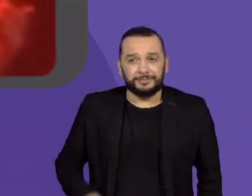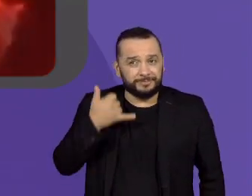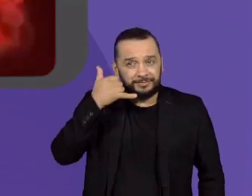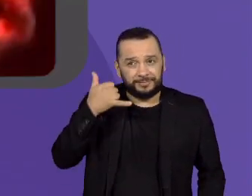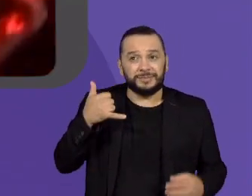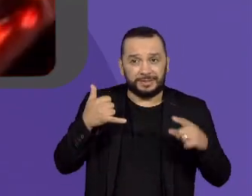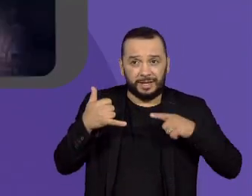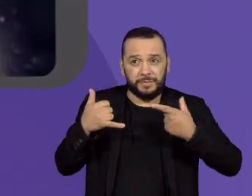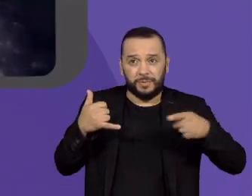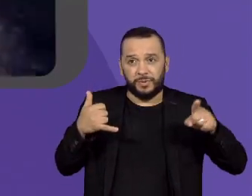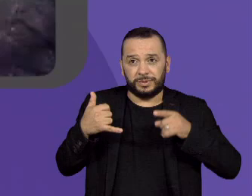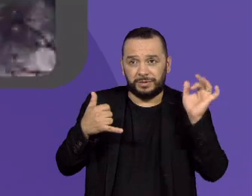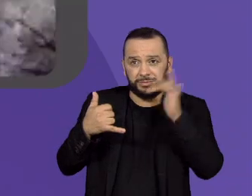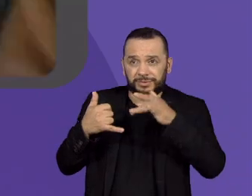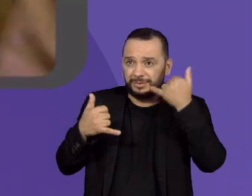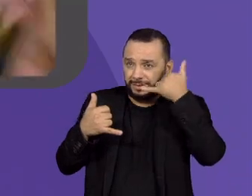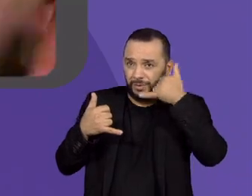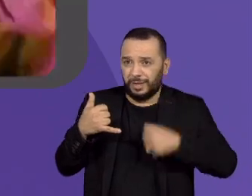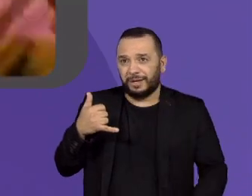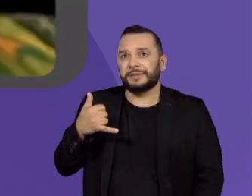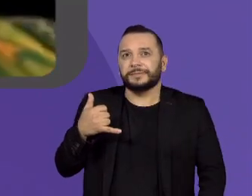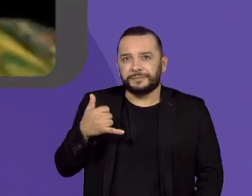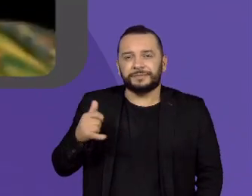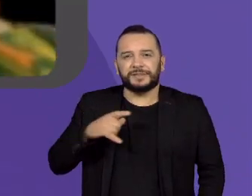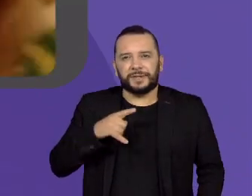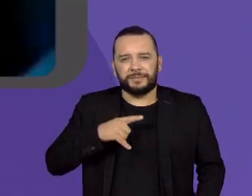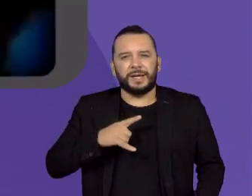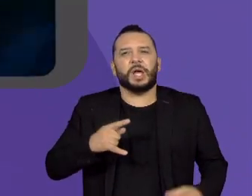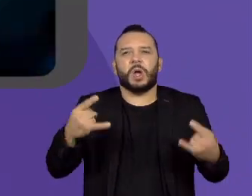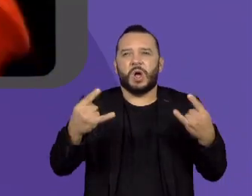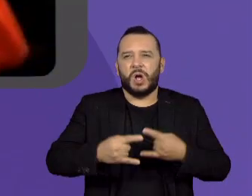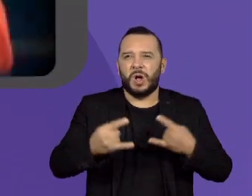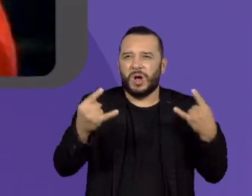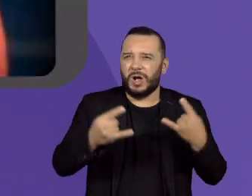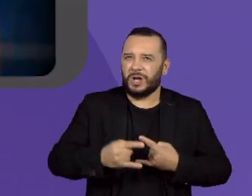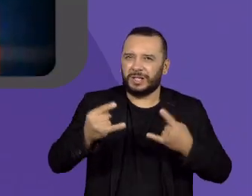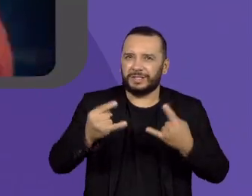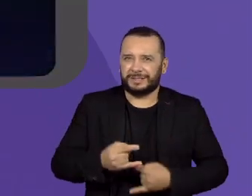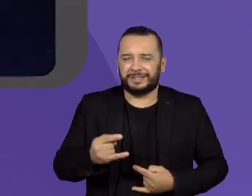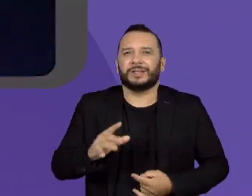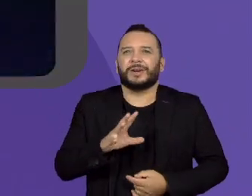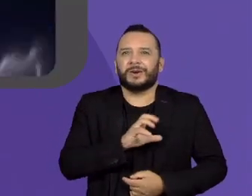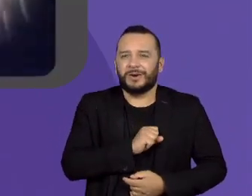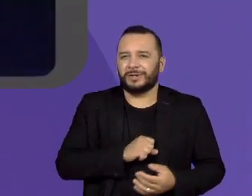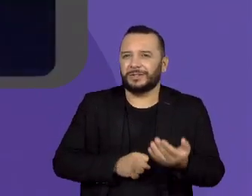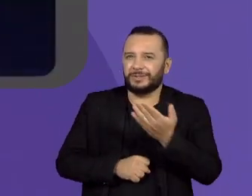destruir. E muito rock and roll. Eu sempre gostei muito de Jimi Hendrix.